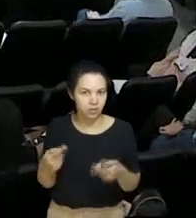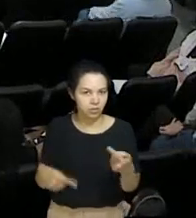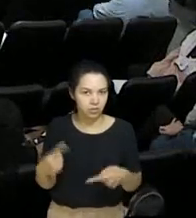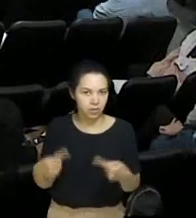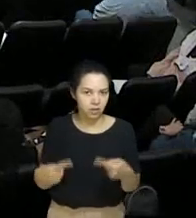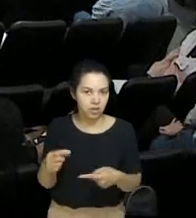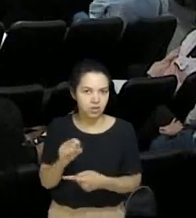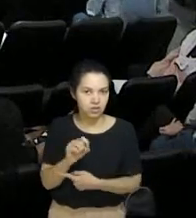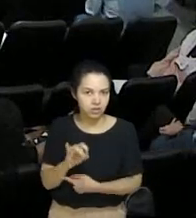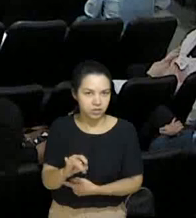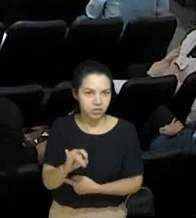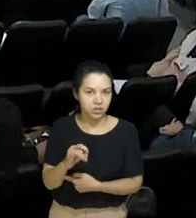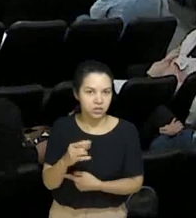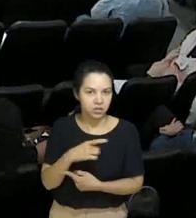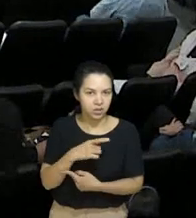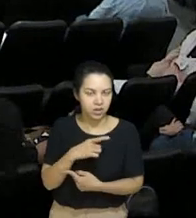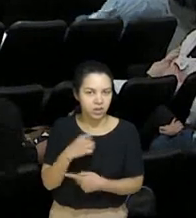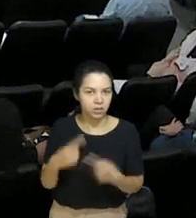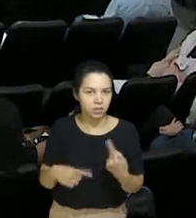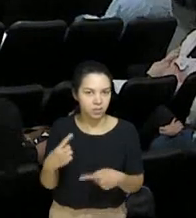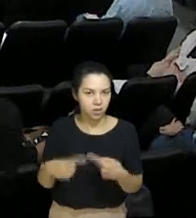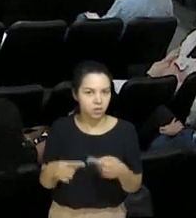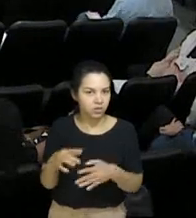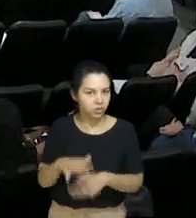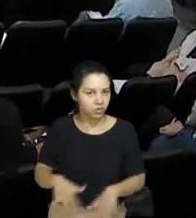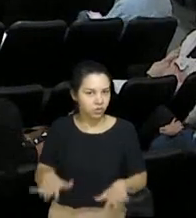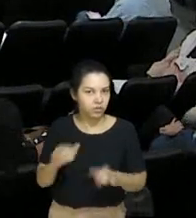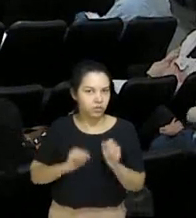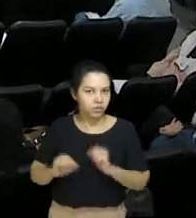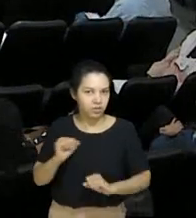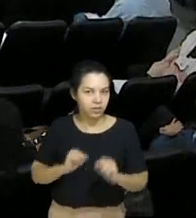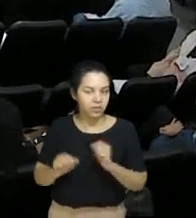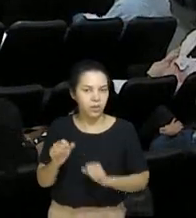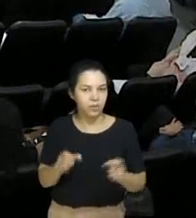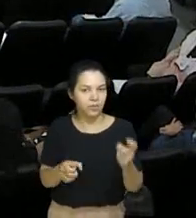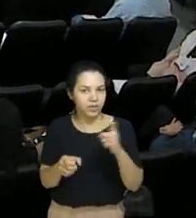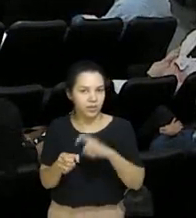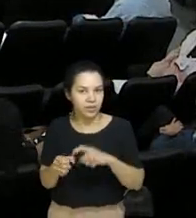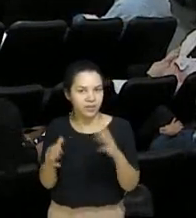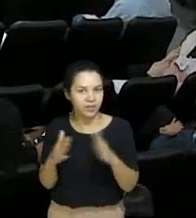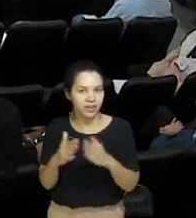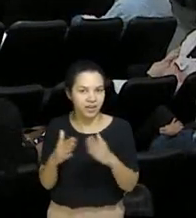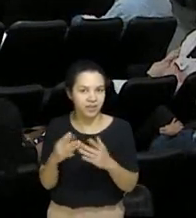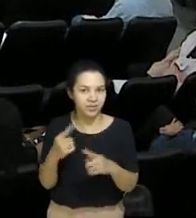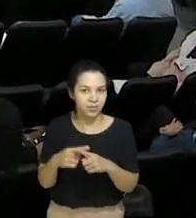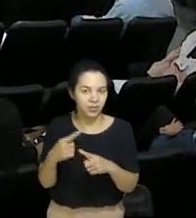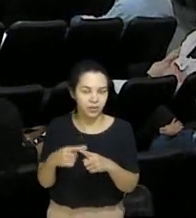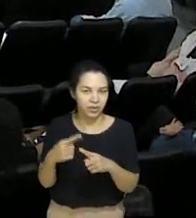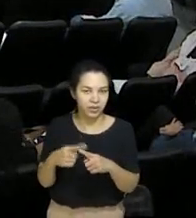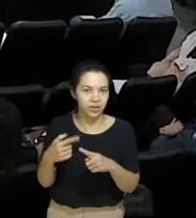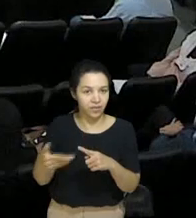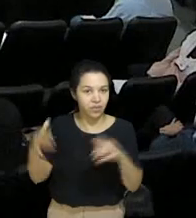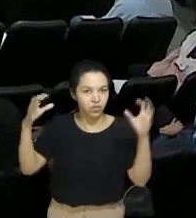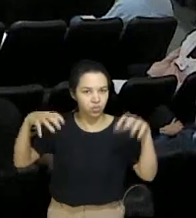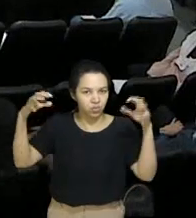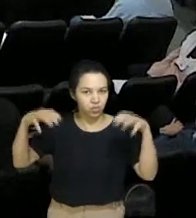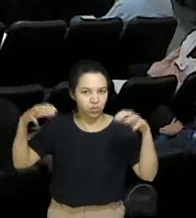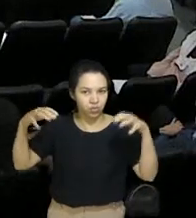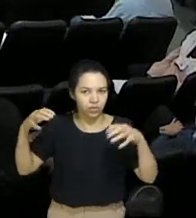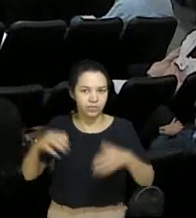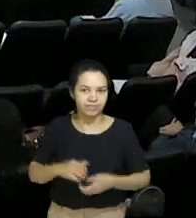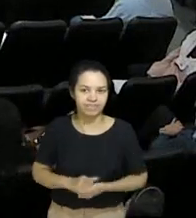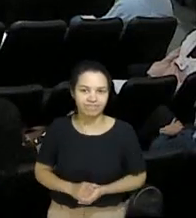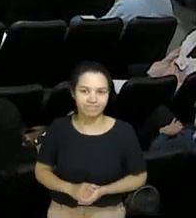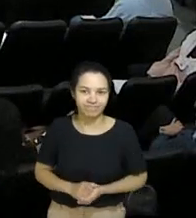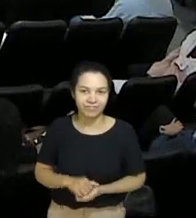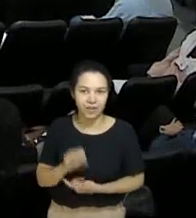tiver alguma pergunta. Eu sei que todos estão ansiosos para ir para casa, que o tempo está fechando, mas se